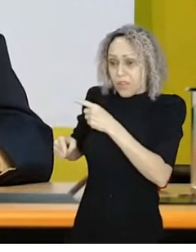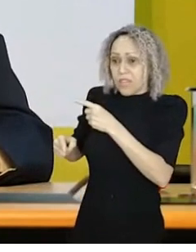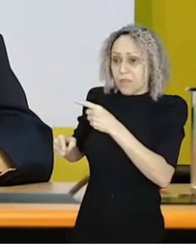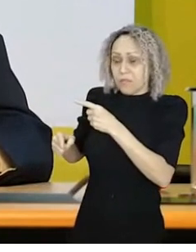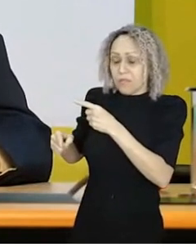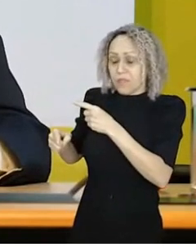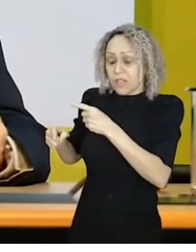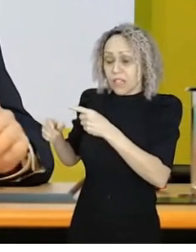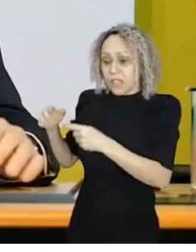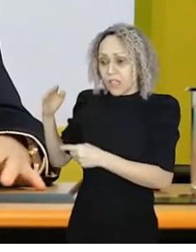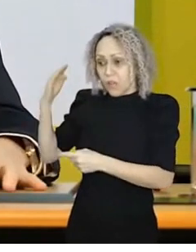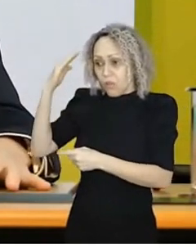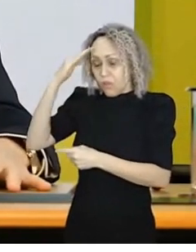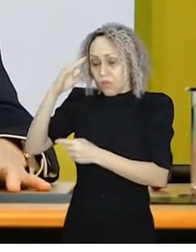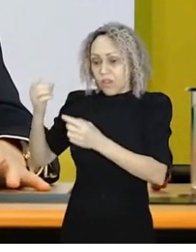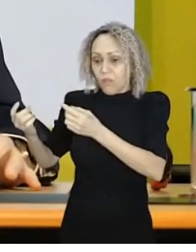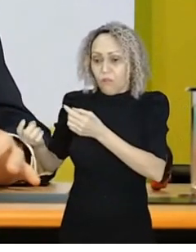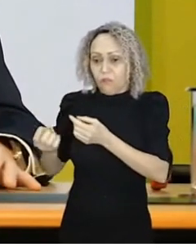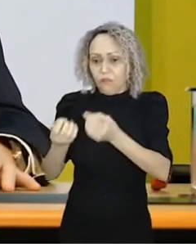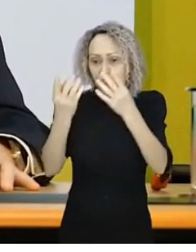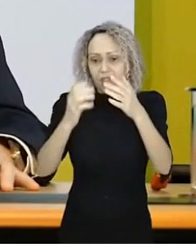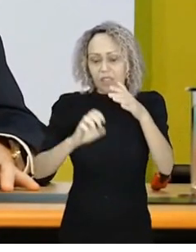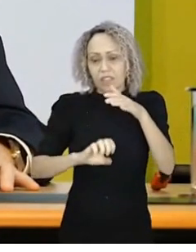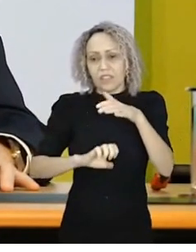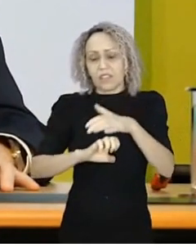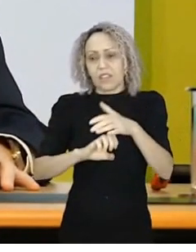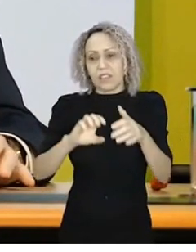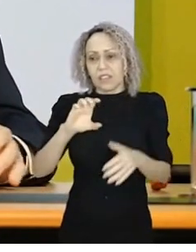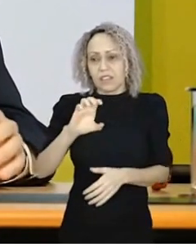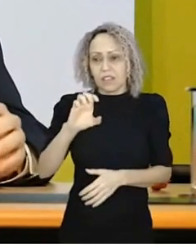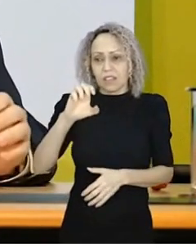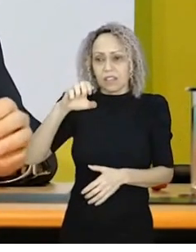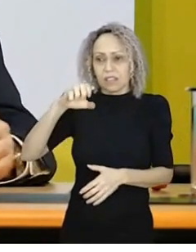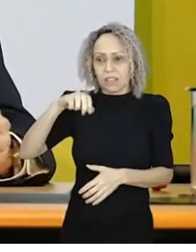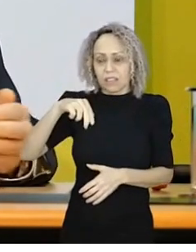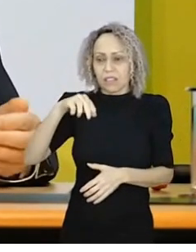única no Brasil que projeta circuito e fabrica circuitos integrados.